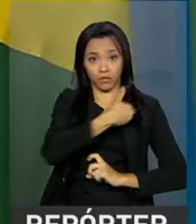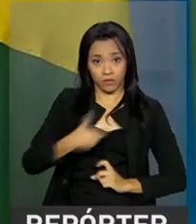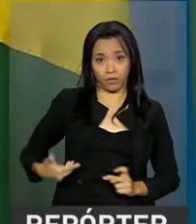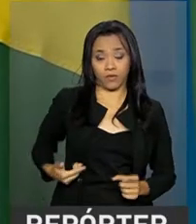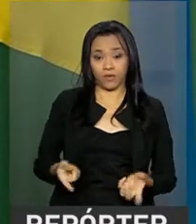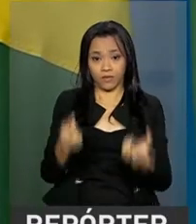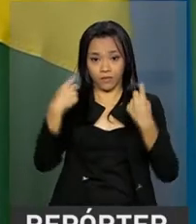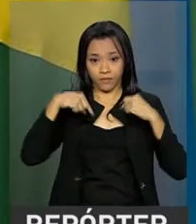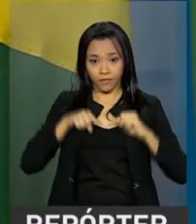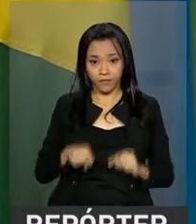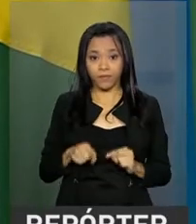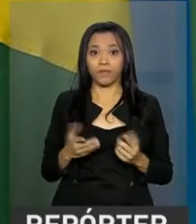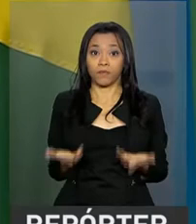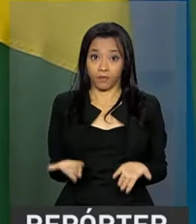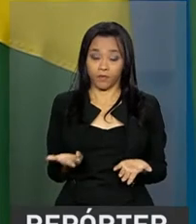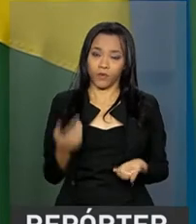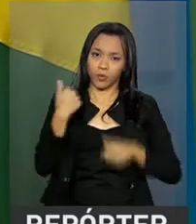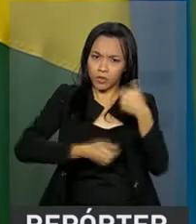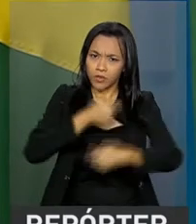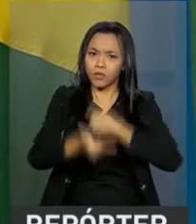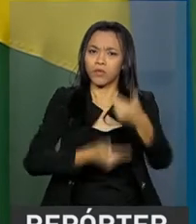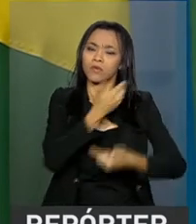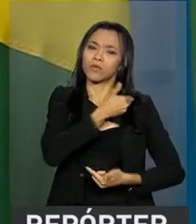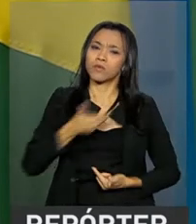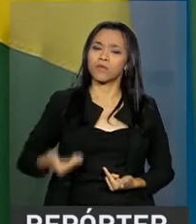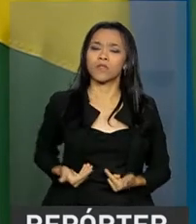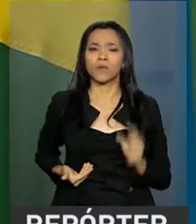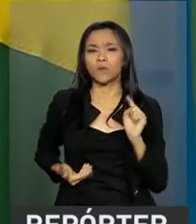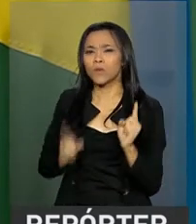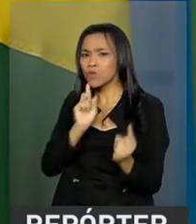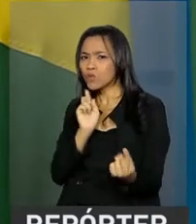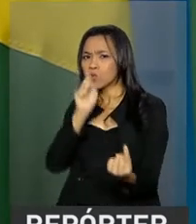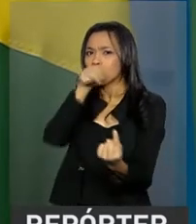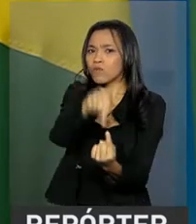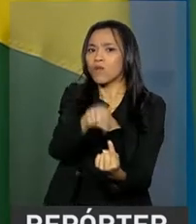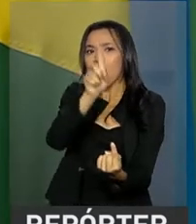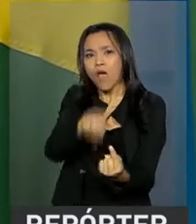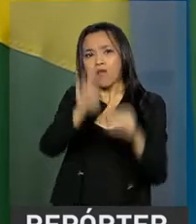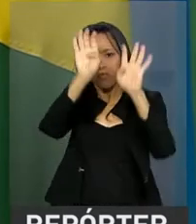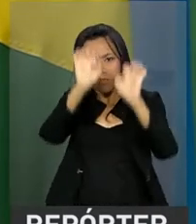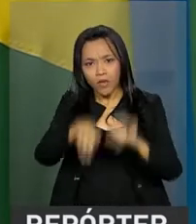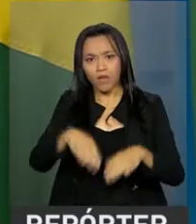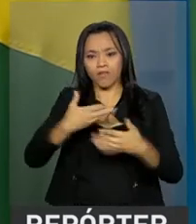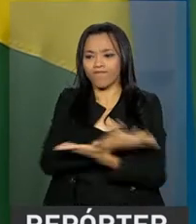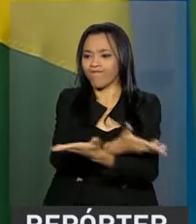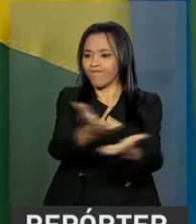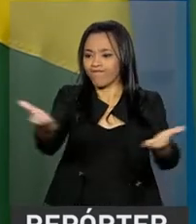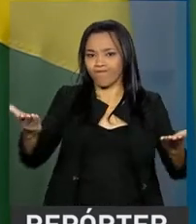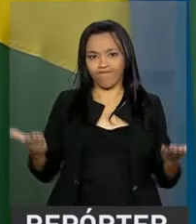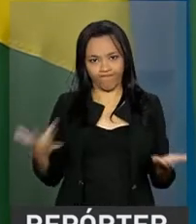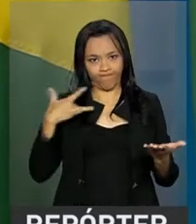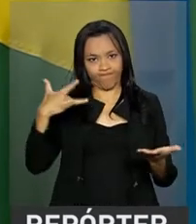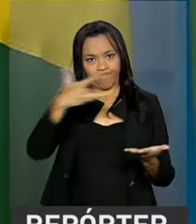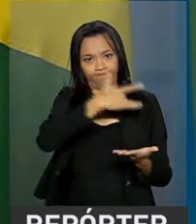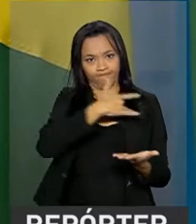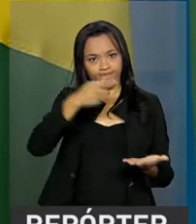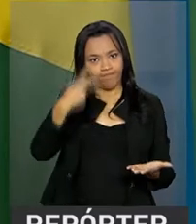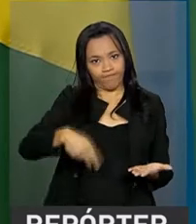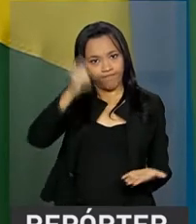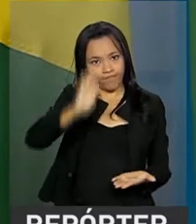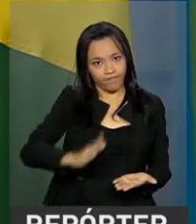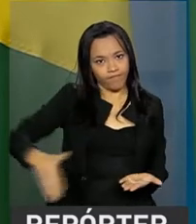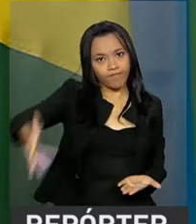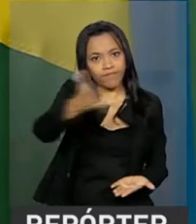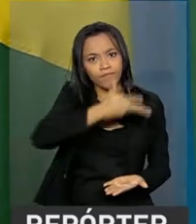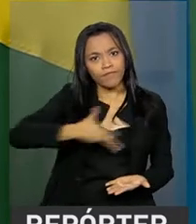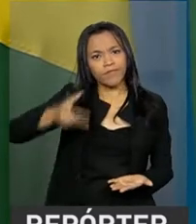do governo portanto convergem para um só ponto ao bem estar dos brasileiros de bem